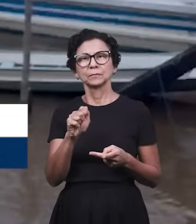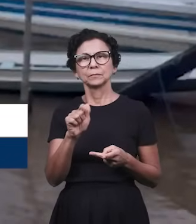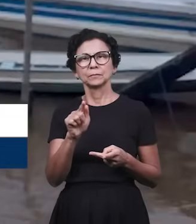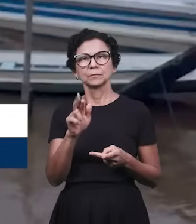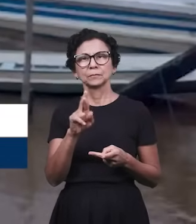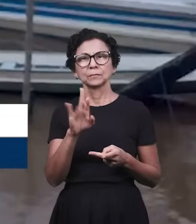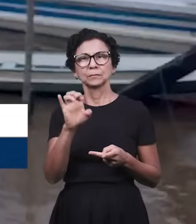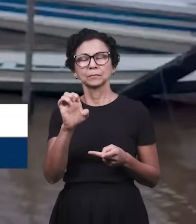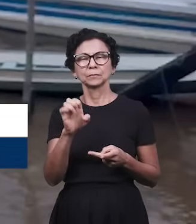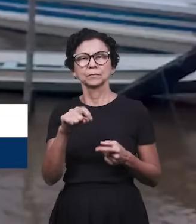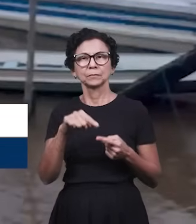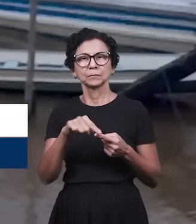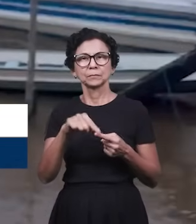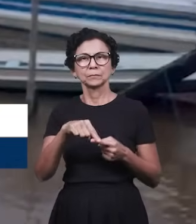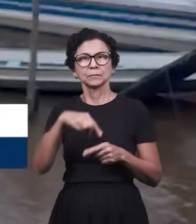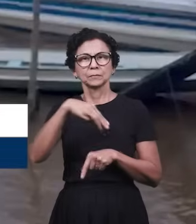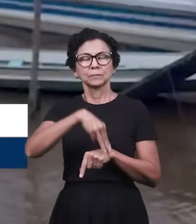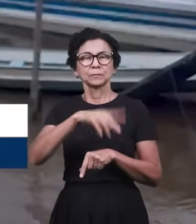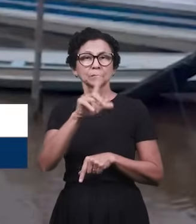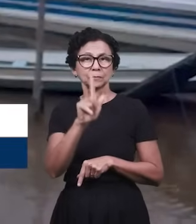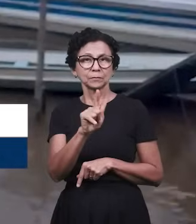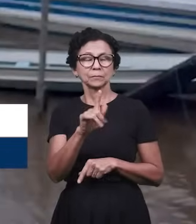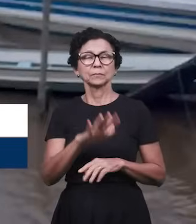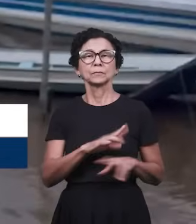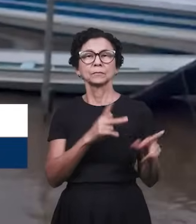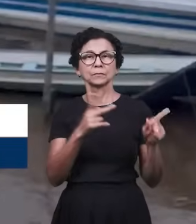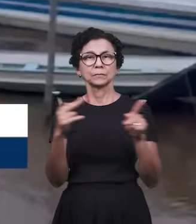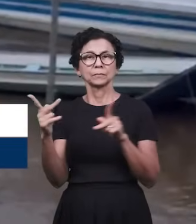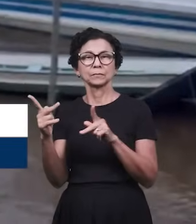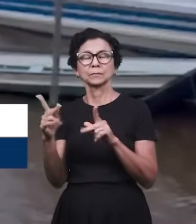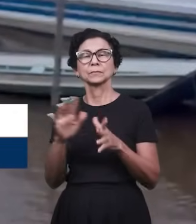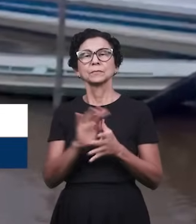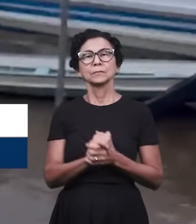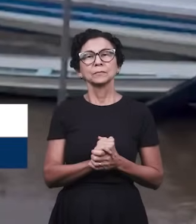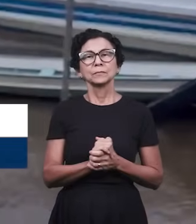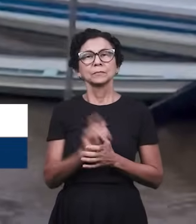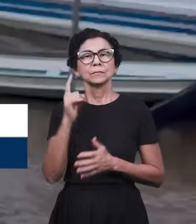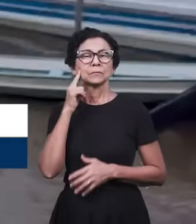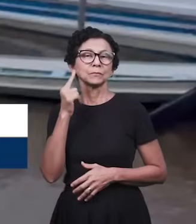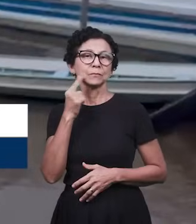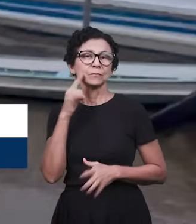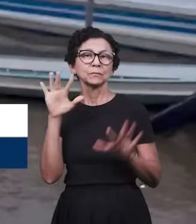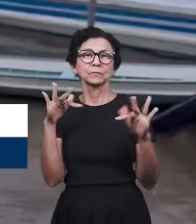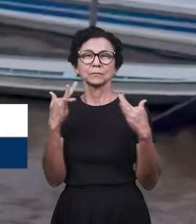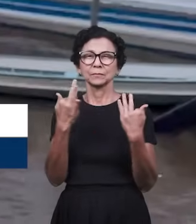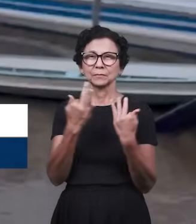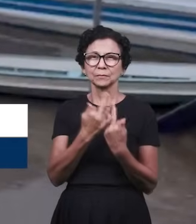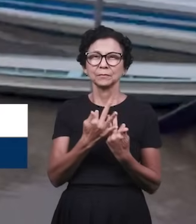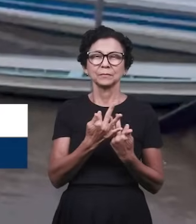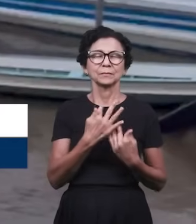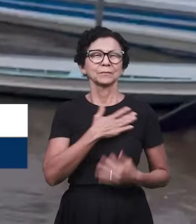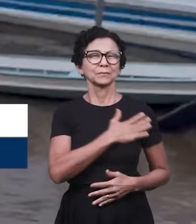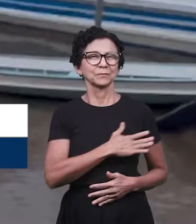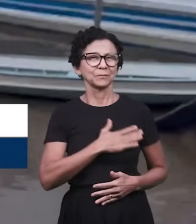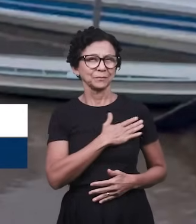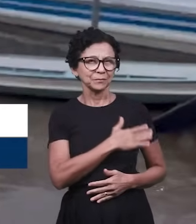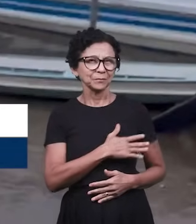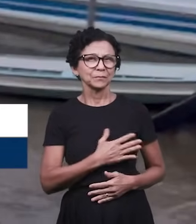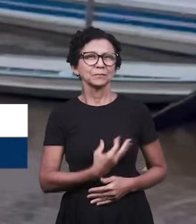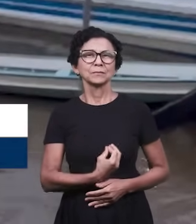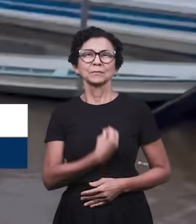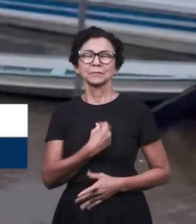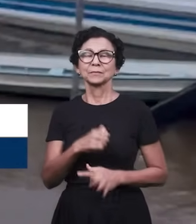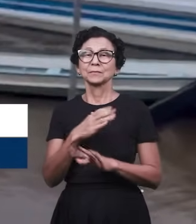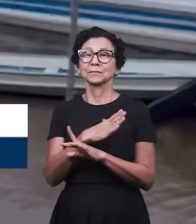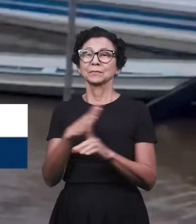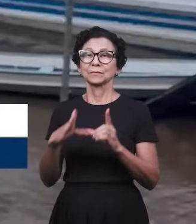uma família de surdos. Eles foram receptivos e também participaram do culto conosco. E um dos irmãos